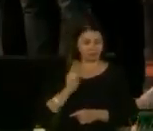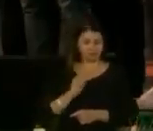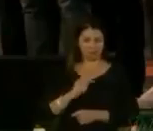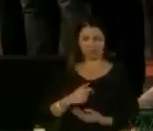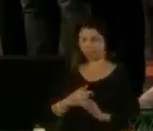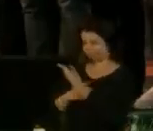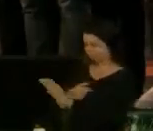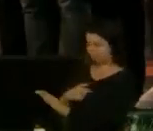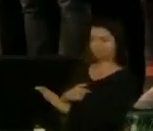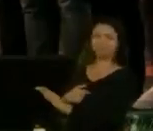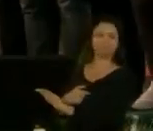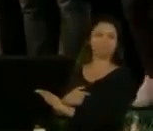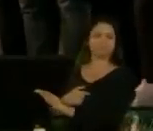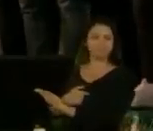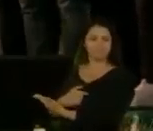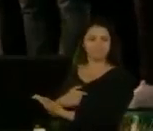a dona Michele,